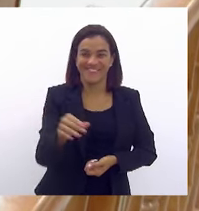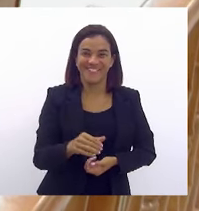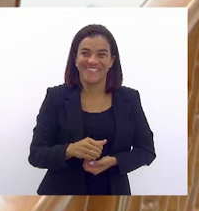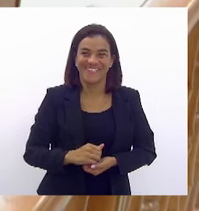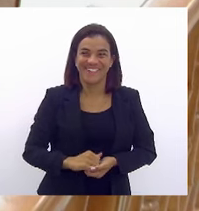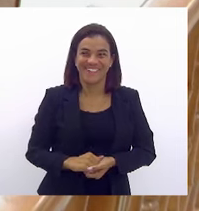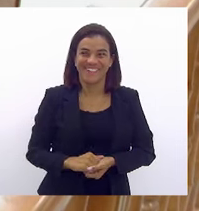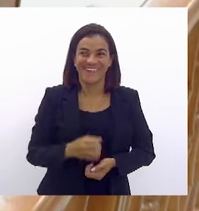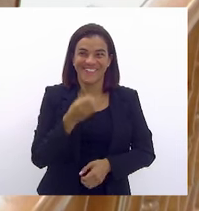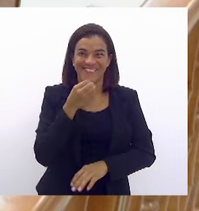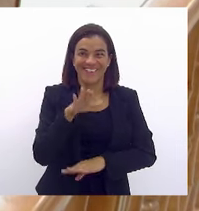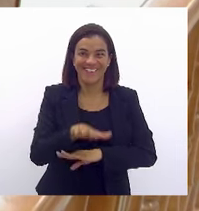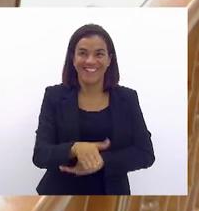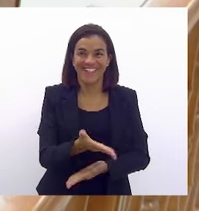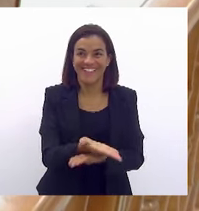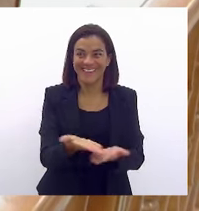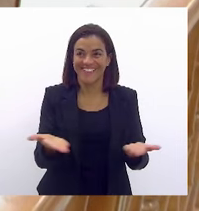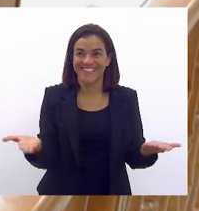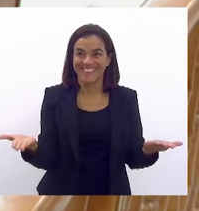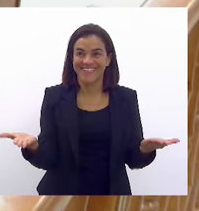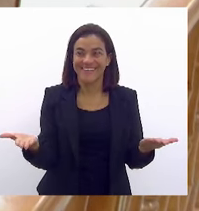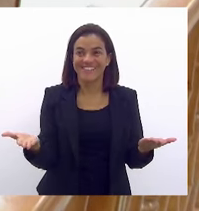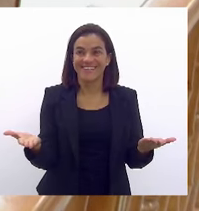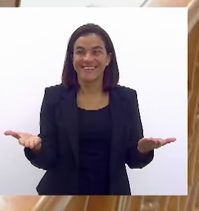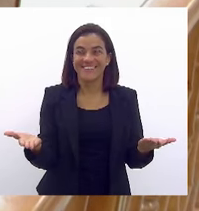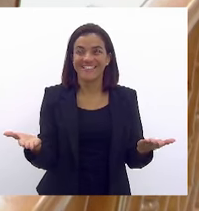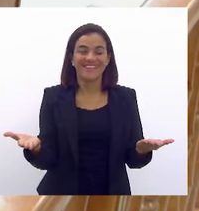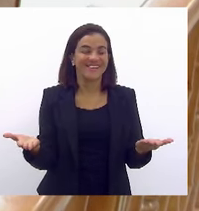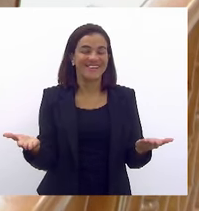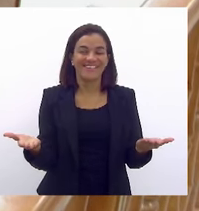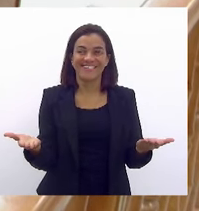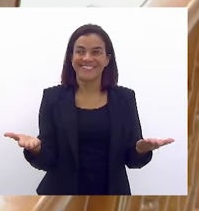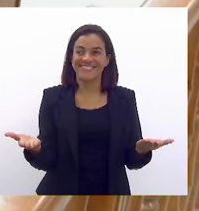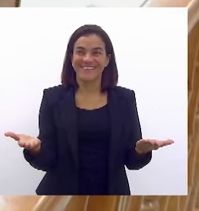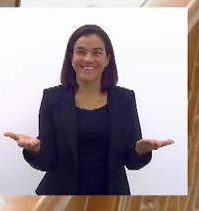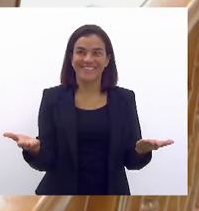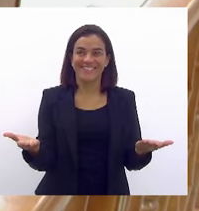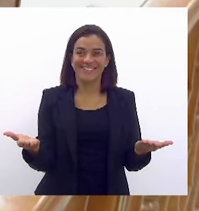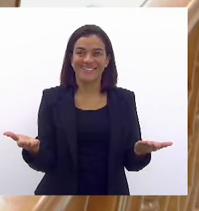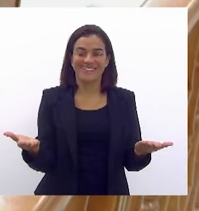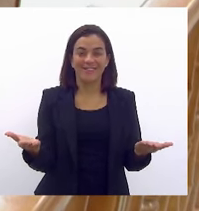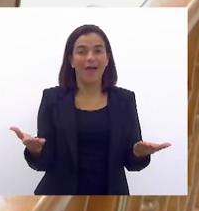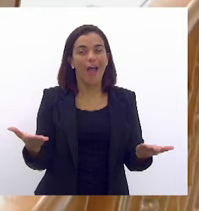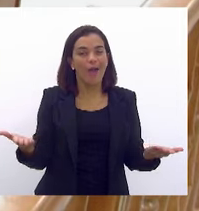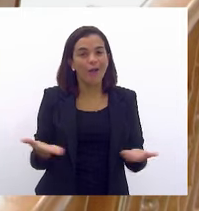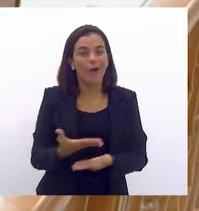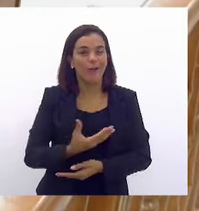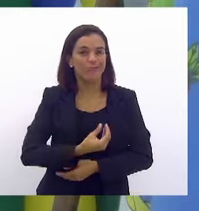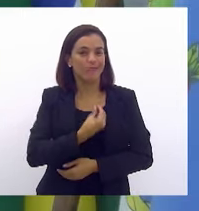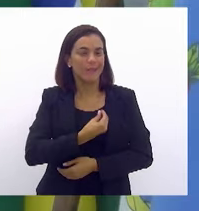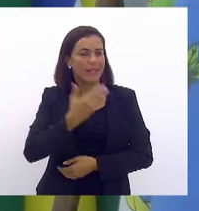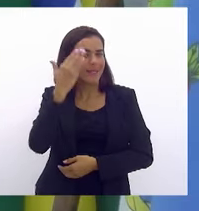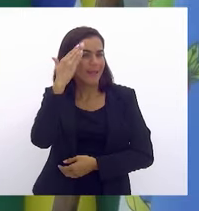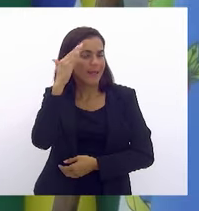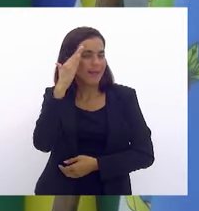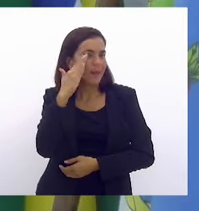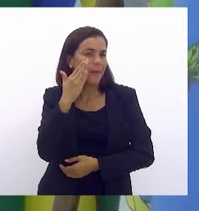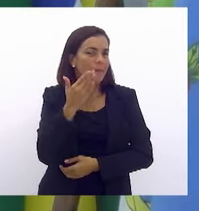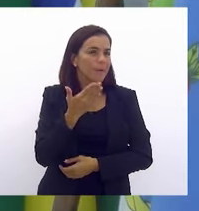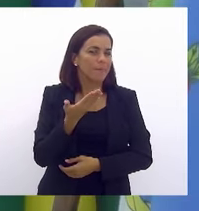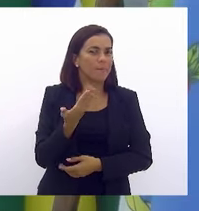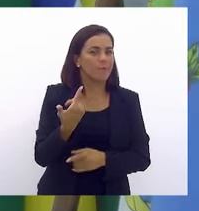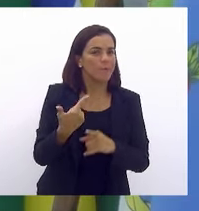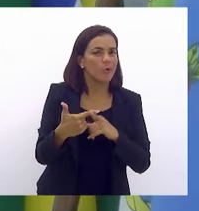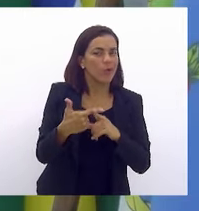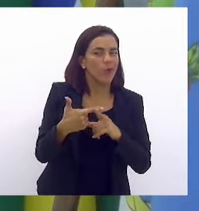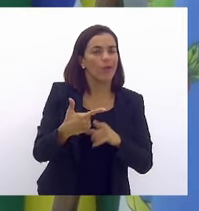Boa tarde a todos. Eu vim entender um pouco mais sobre o sistema lagunar, dizer que eu estou numa